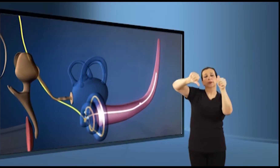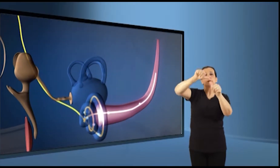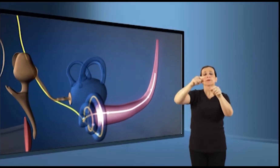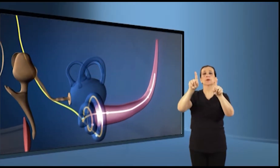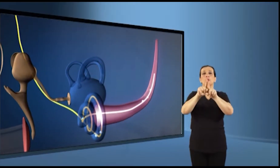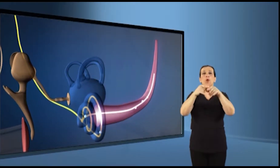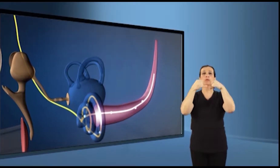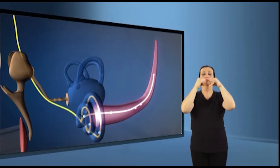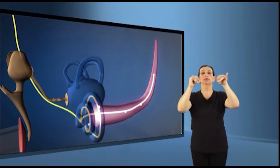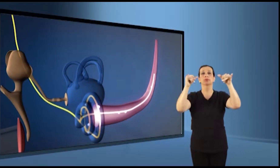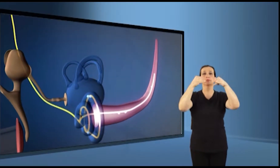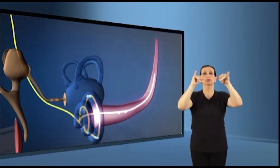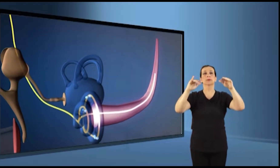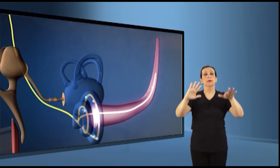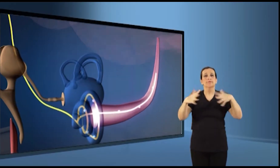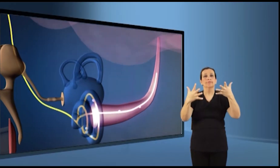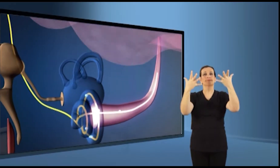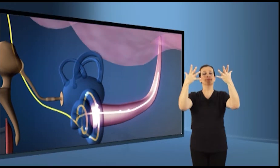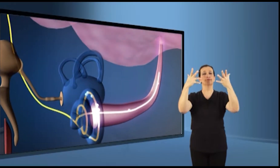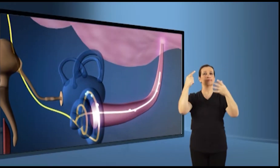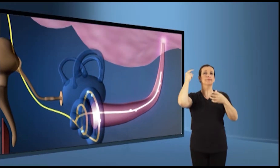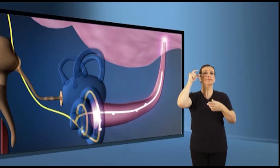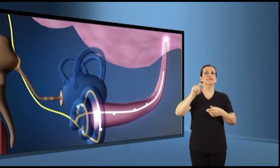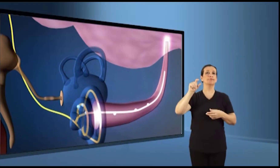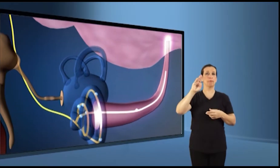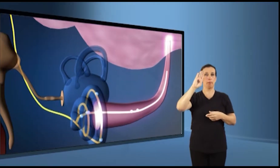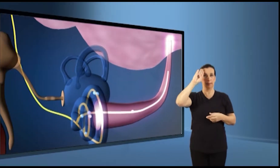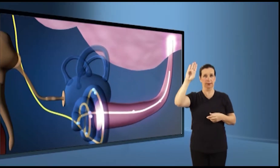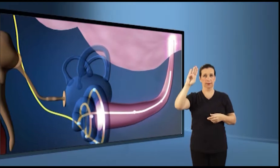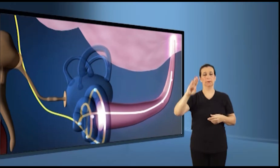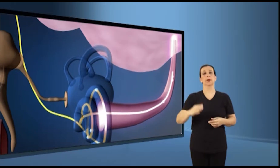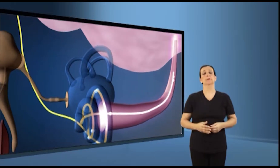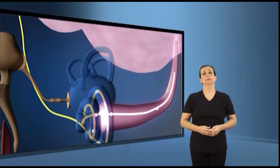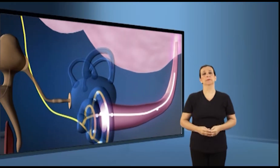pulsos nervosos que então vão estimular o nervo auditivo.